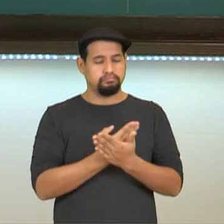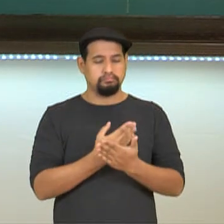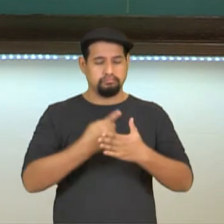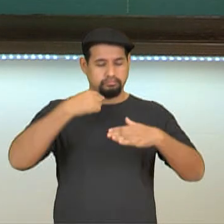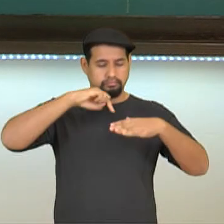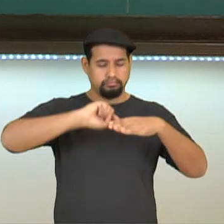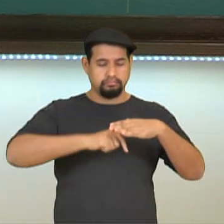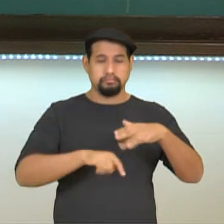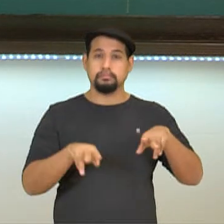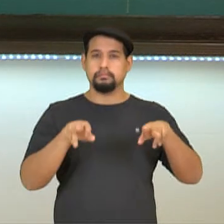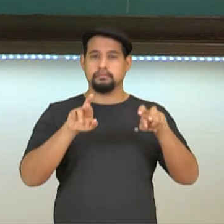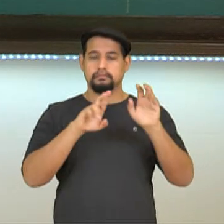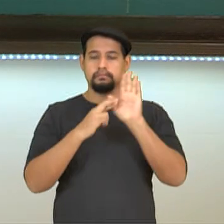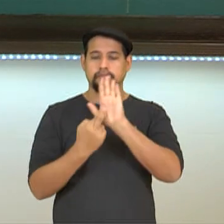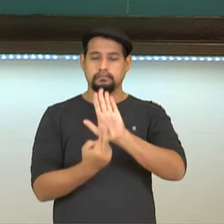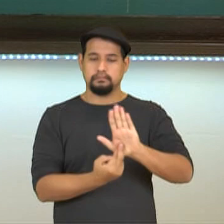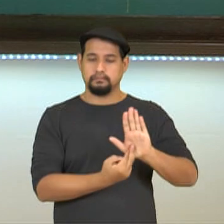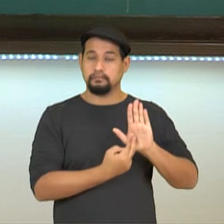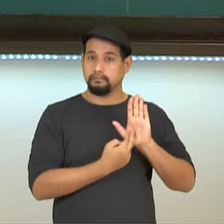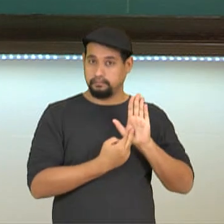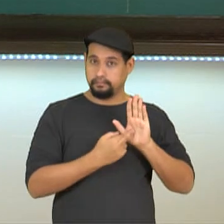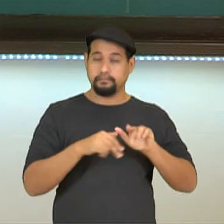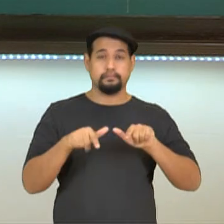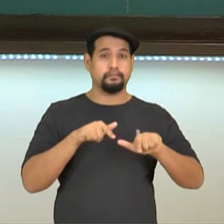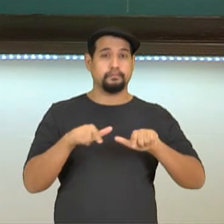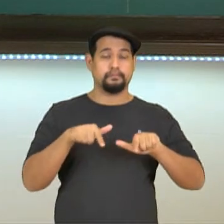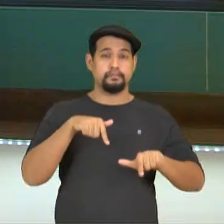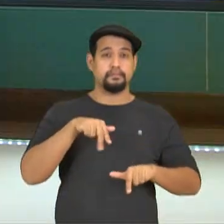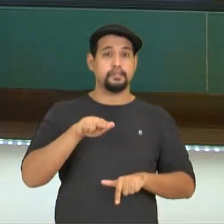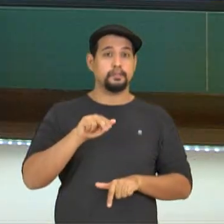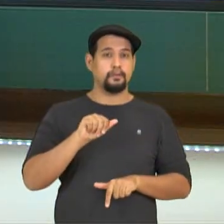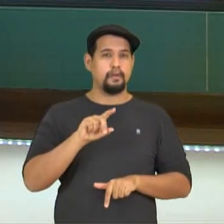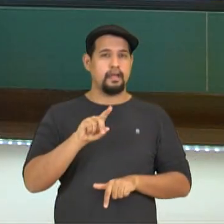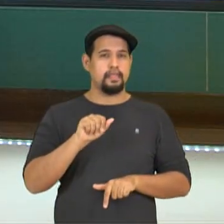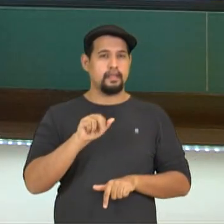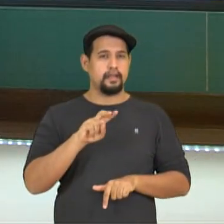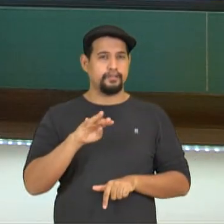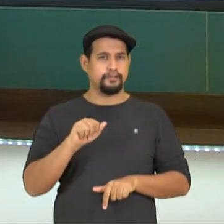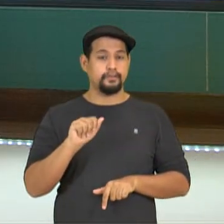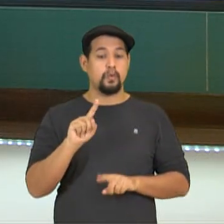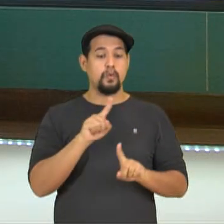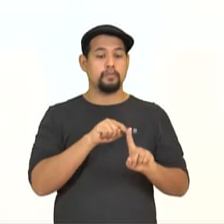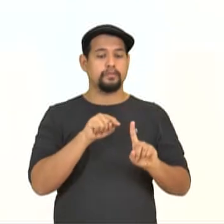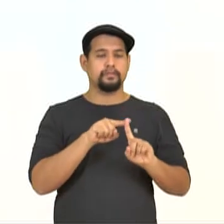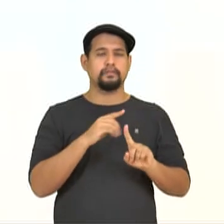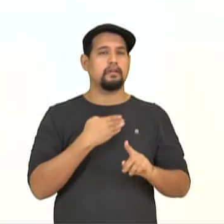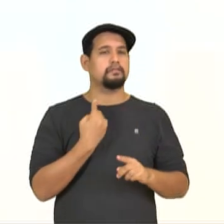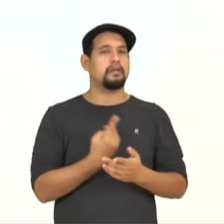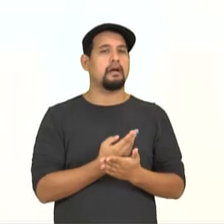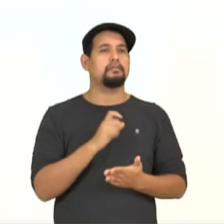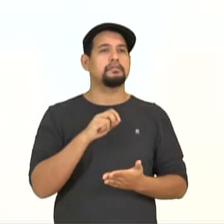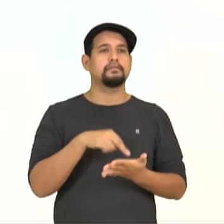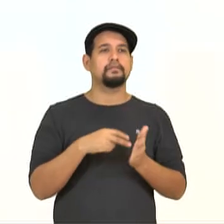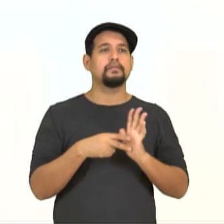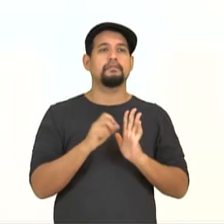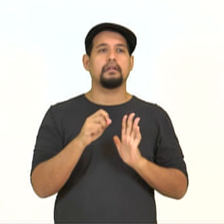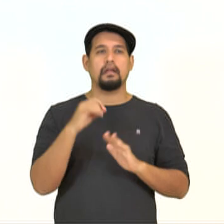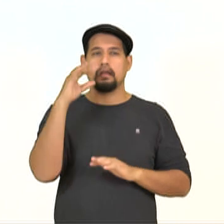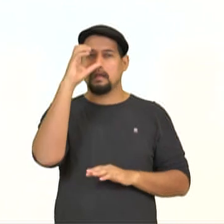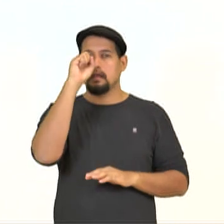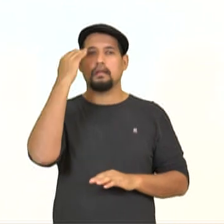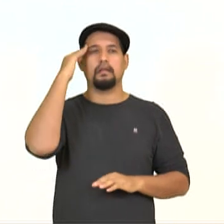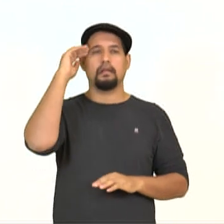relação à representação gráfica de uma função quadrática. Vamos lá? Então, os objetivos da nossa aula são compreender que o gráfico da